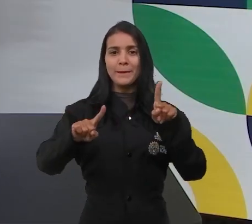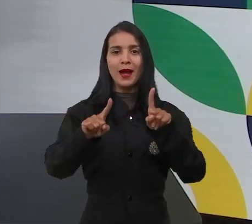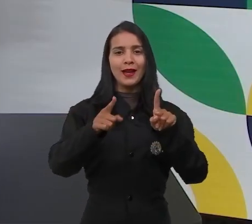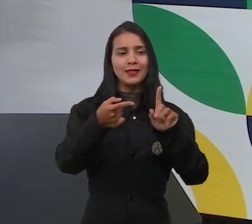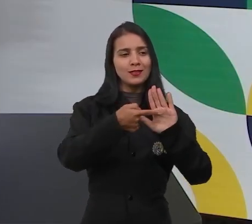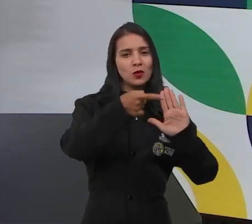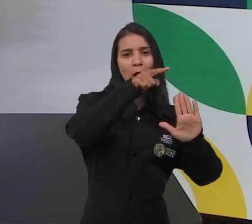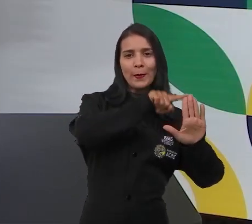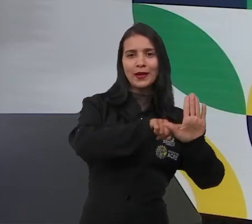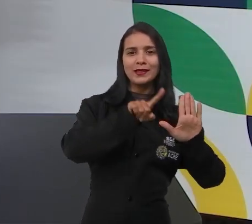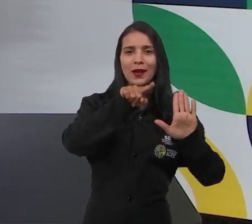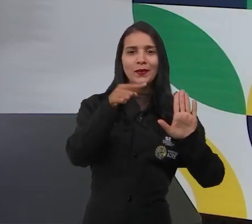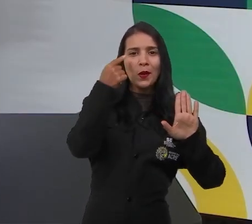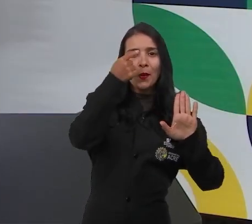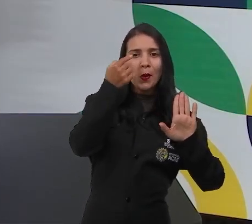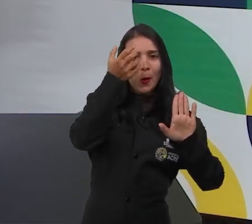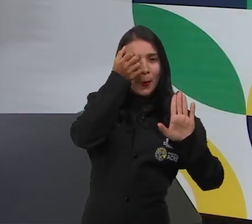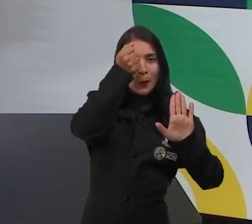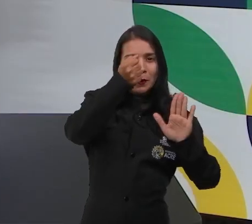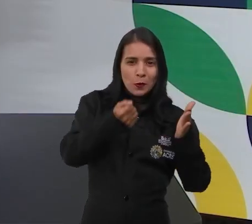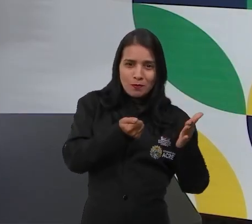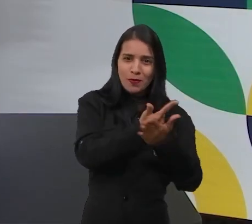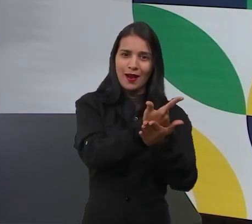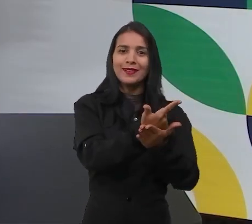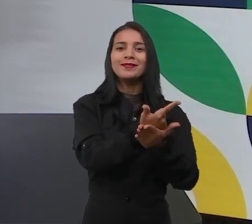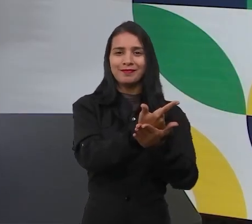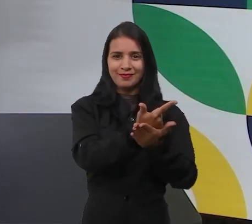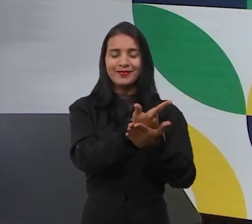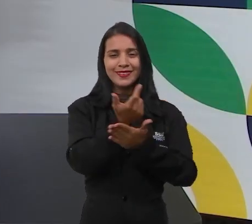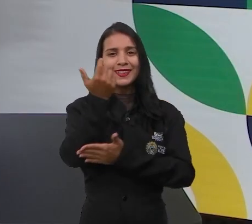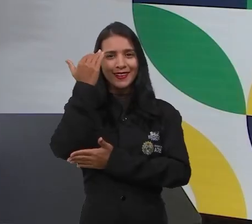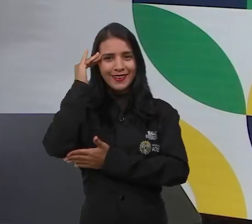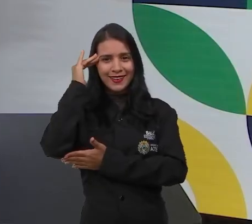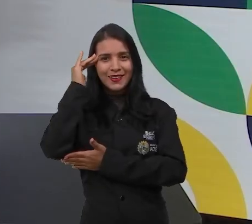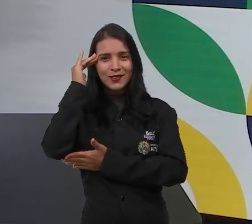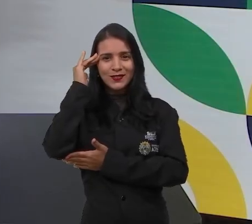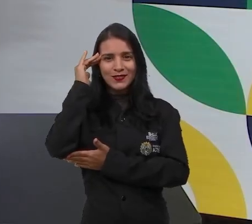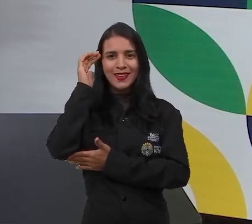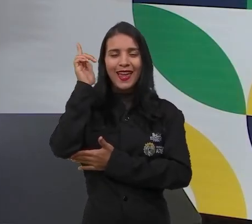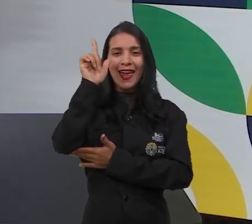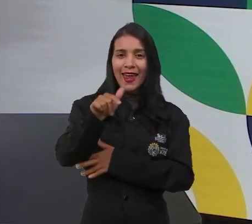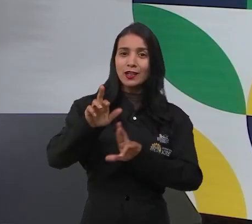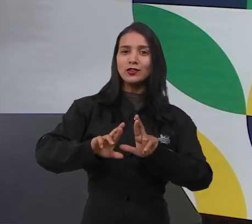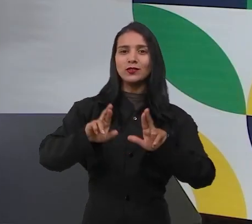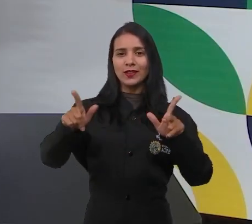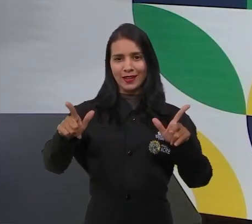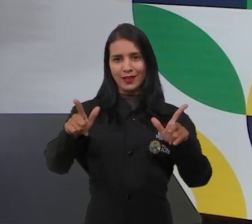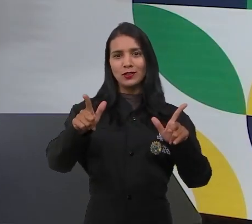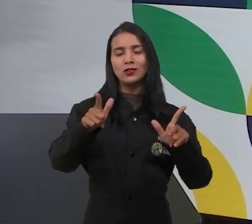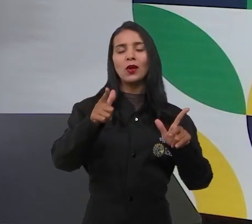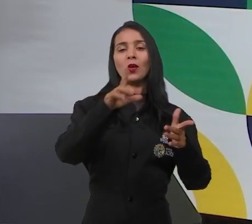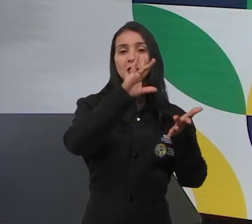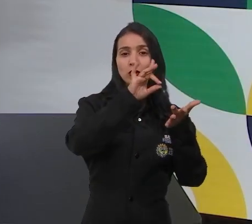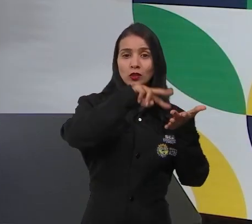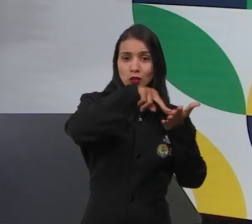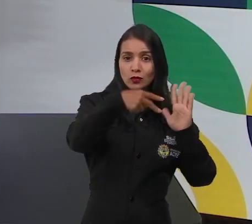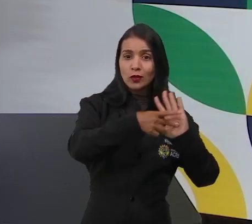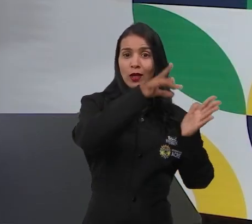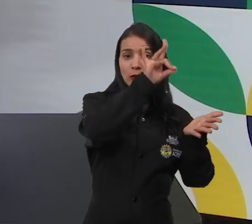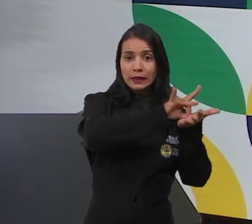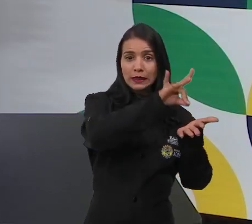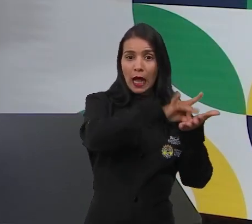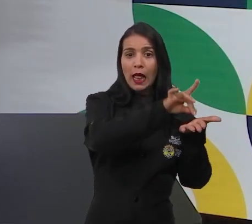sendo empregada no sentido figurado. Ou seja, está sendo empregada num sentido diferente do real. Tá?